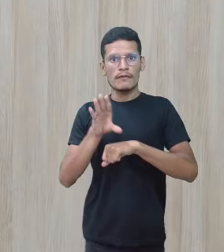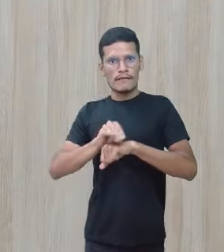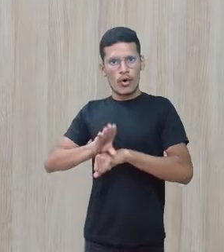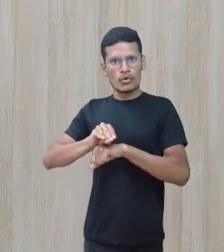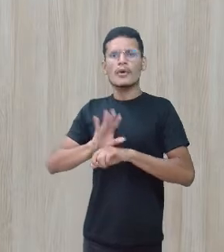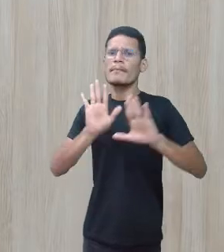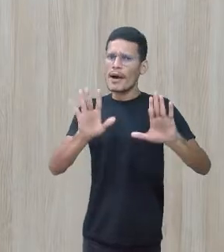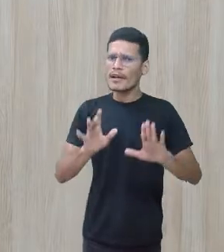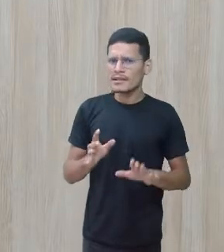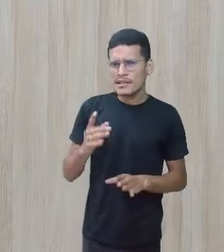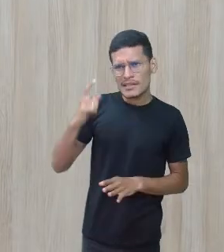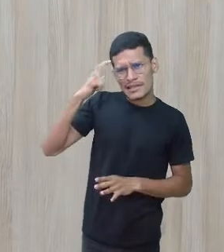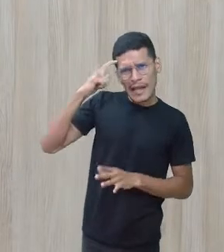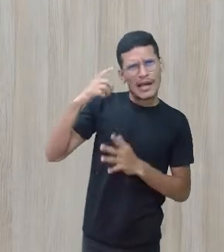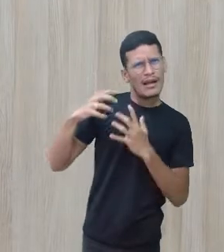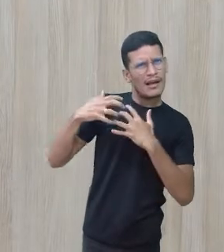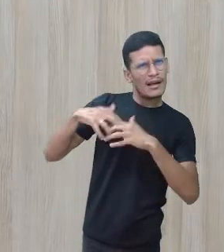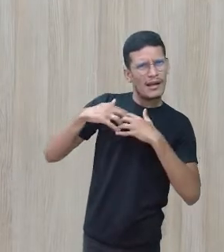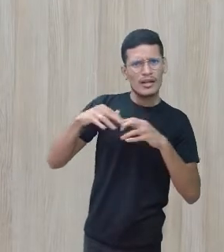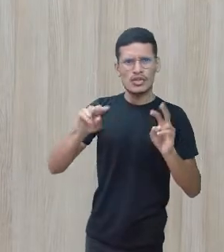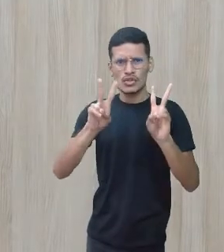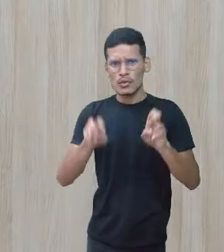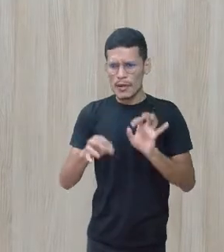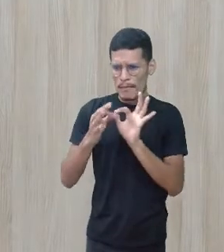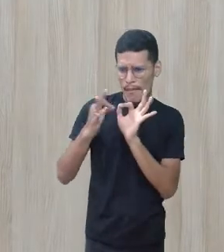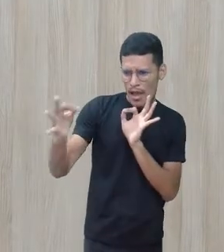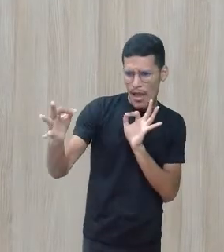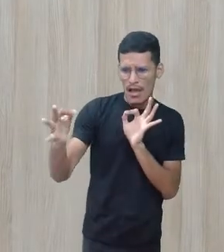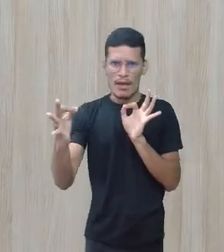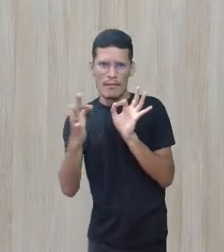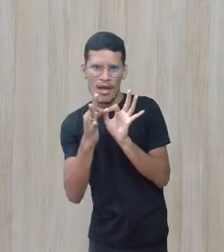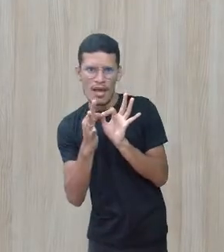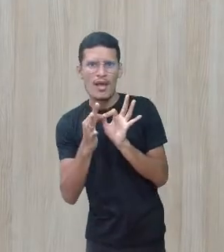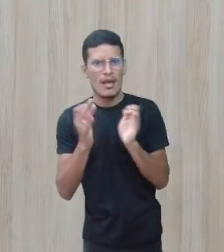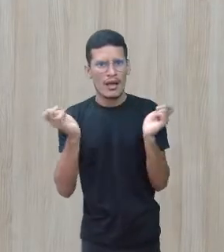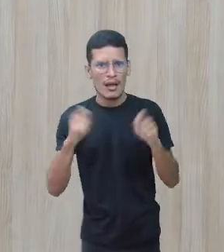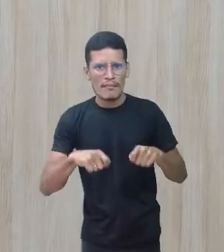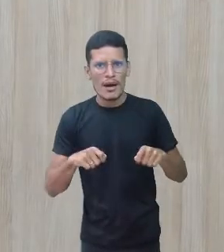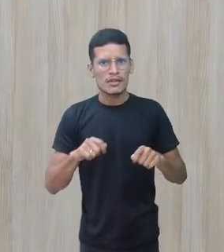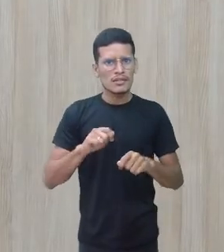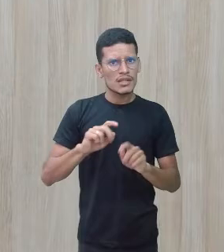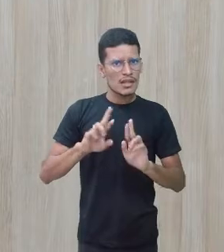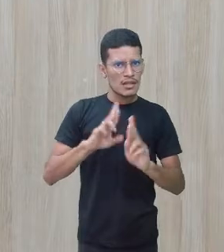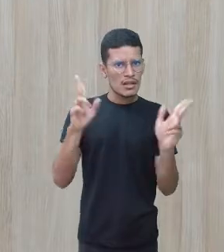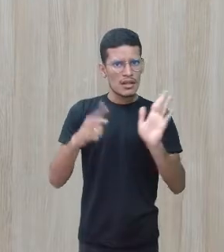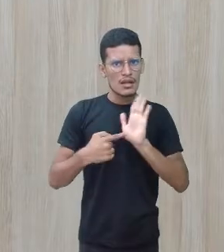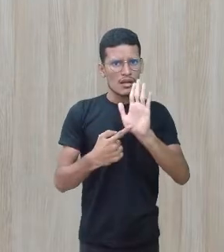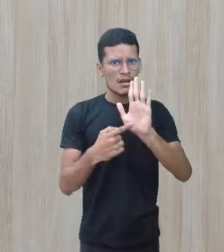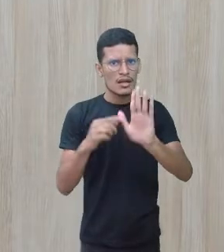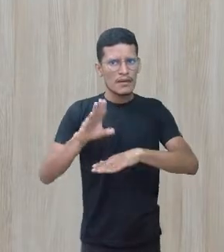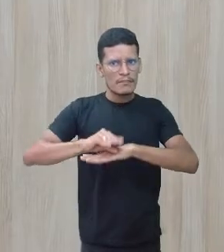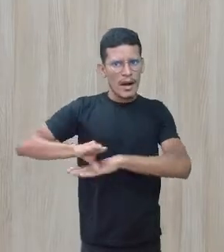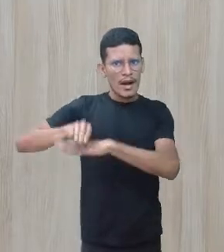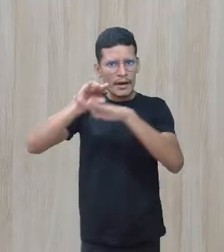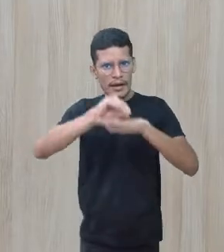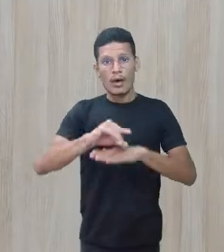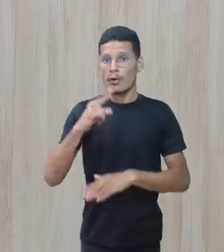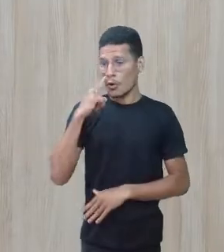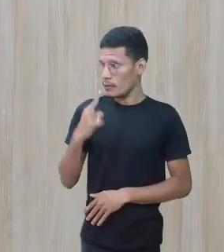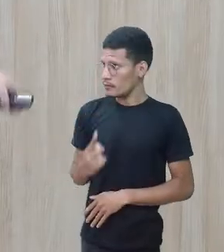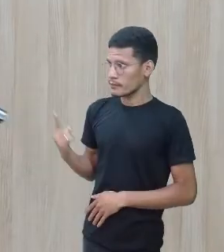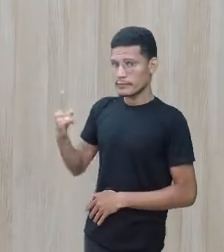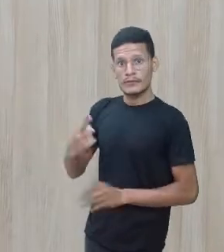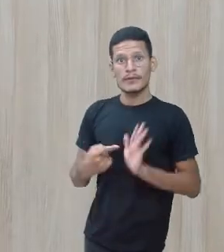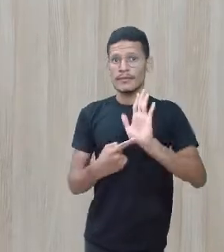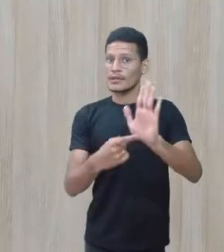perto, de estar longe, faz alguma diferença na hora da minha fotografia? Já vai registrando aí no chat, tá certo? Eu trouxe aqui, hoje